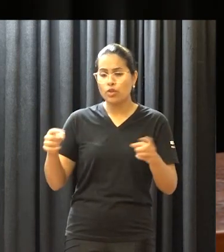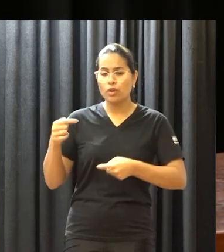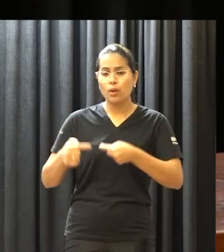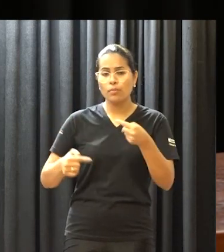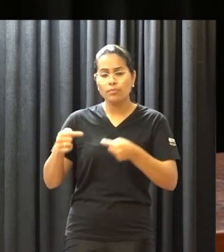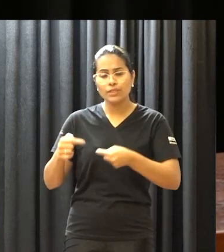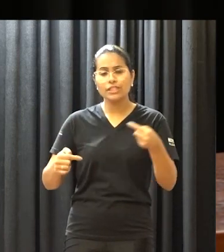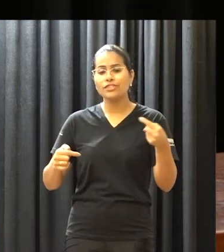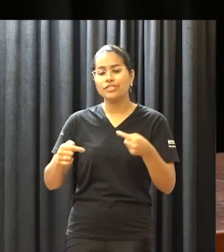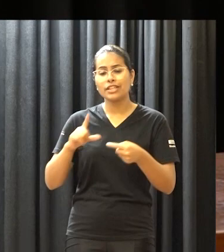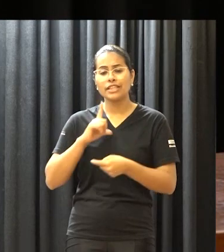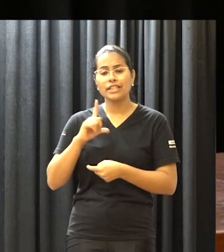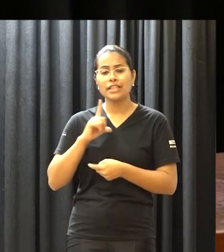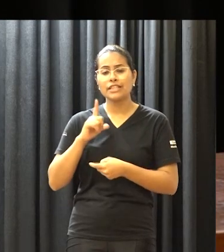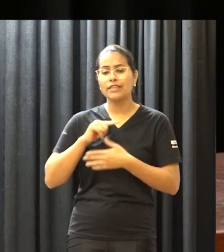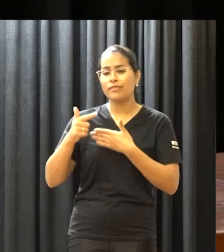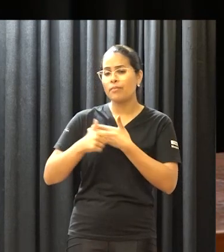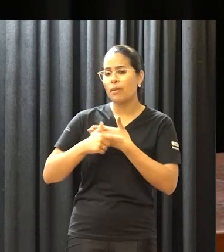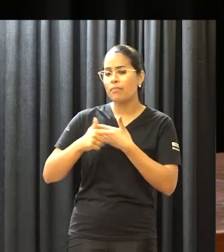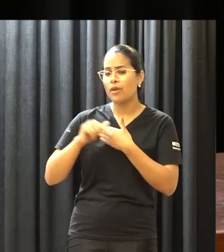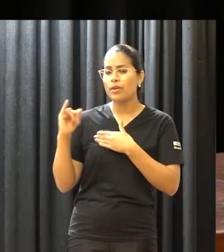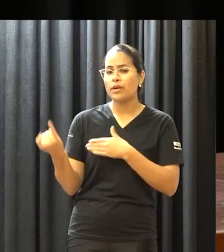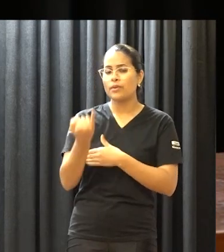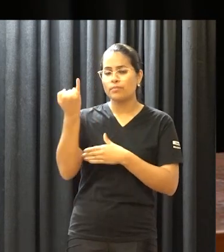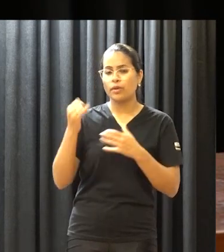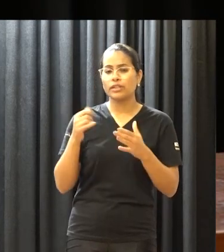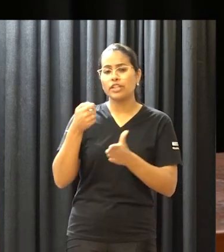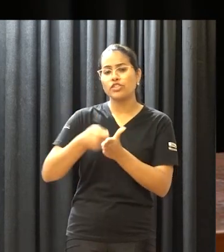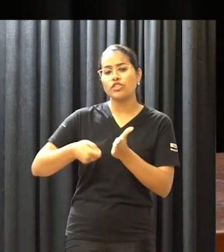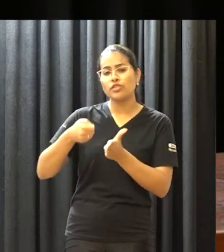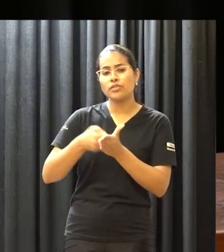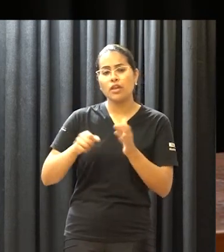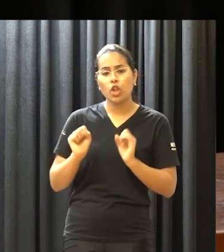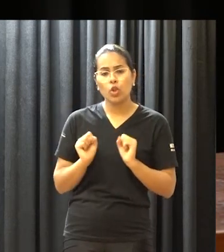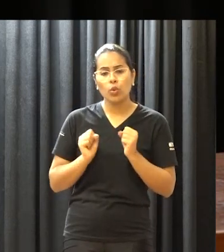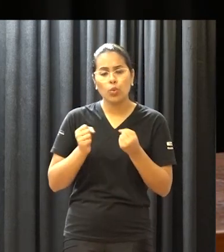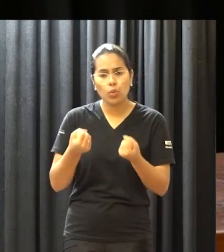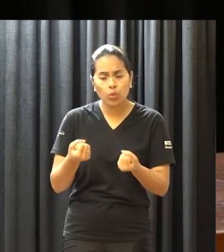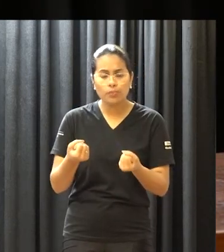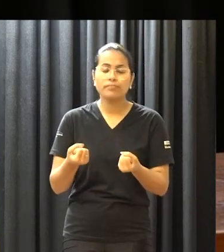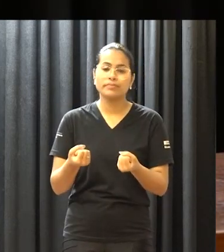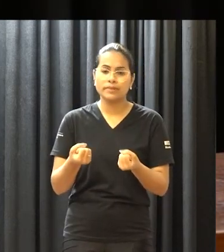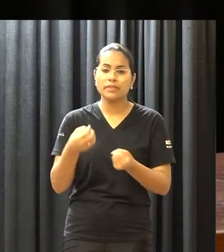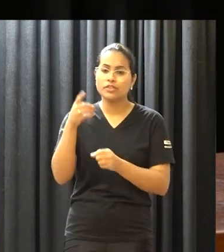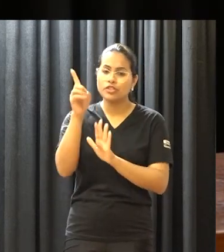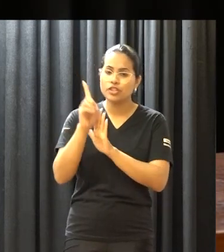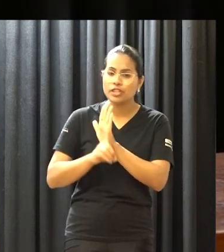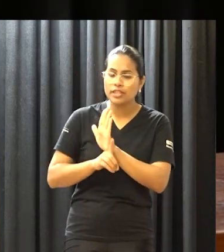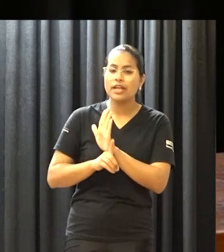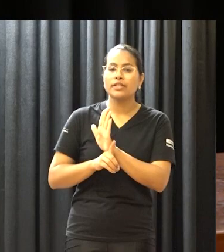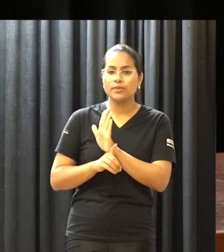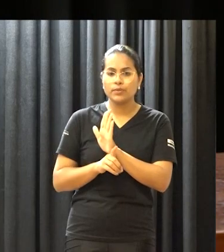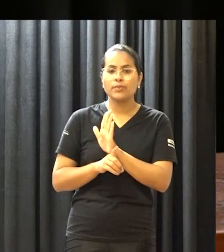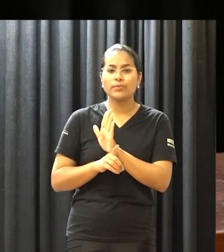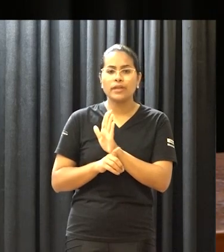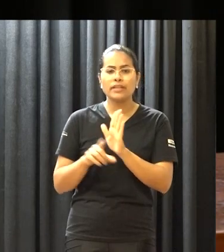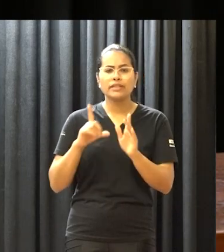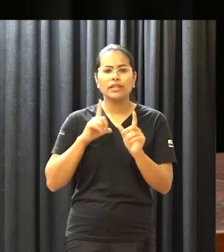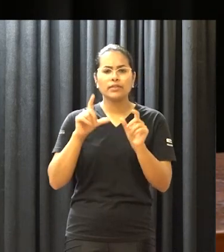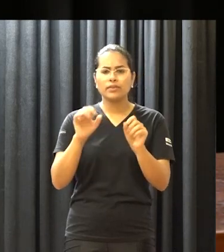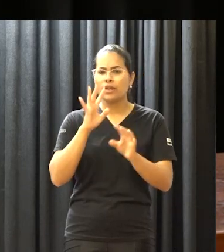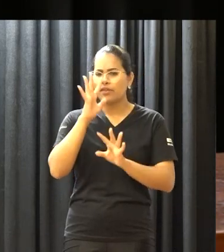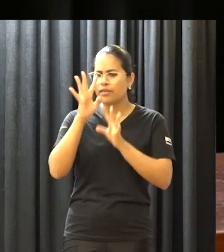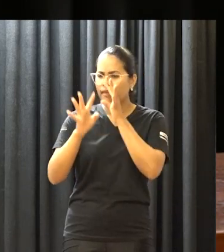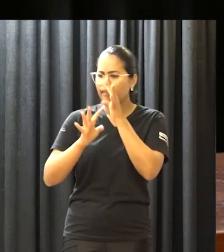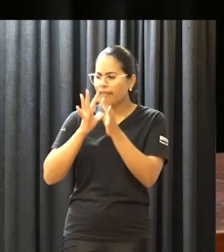fundamental na luta pelos seus direitos e também para disputar a narrativa da deficiência por meio da crítica do modelo